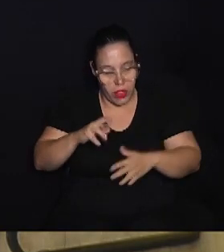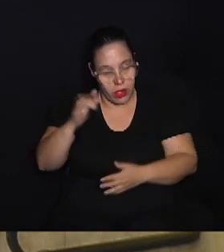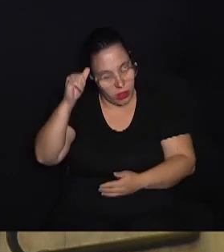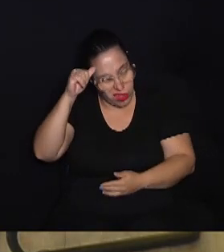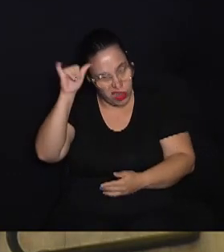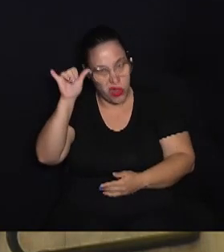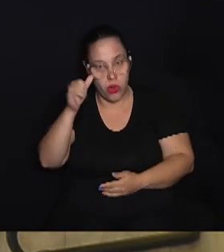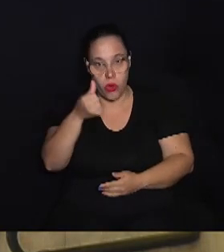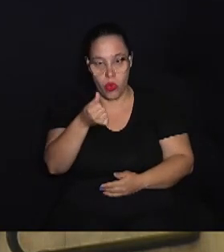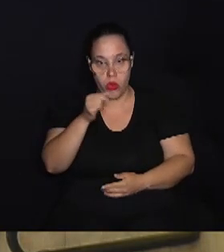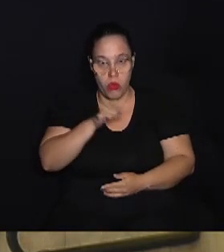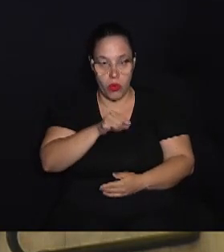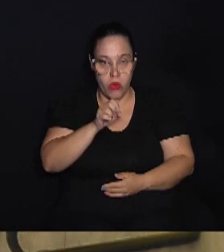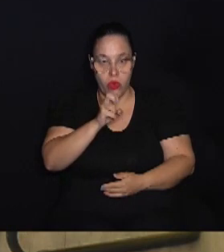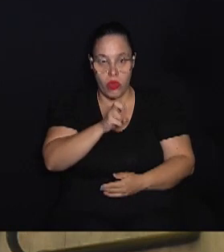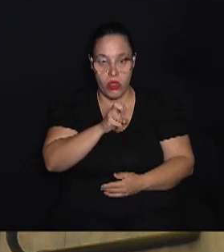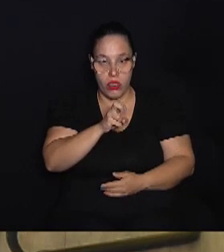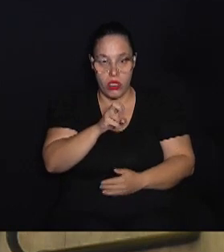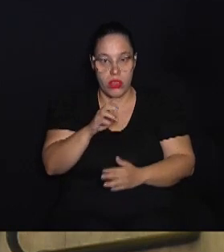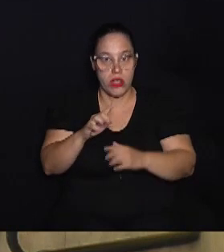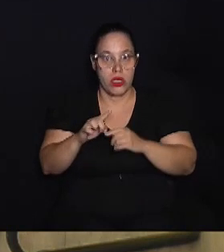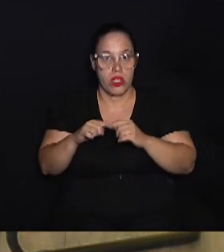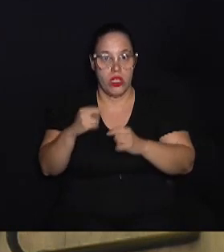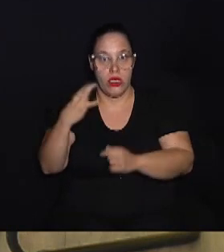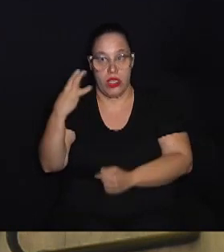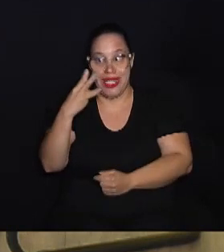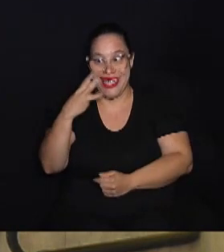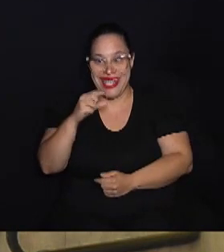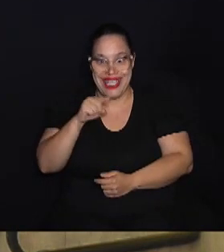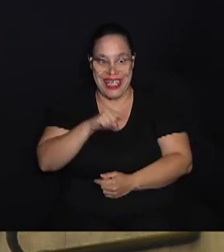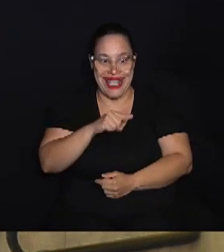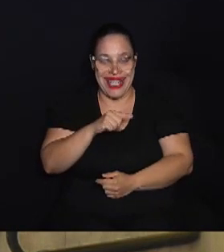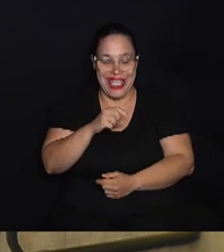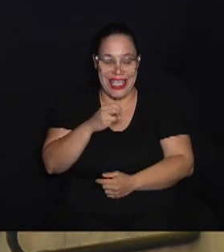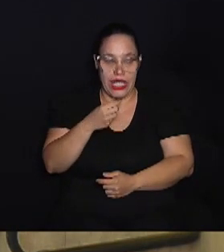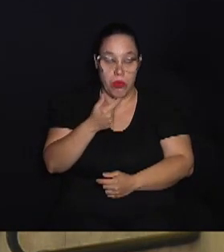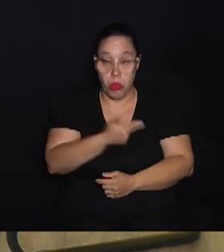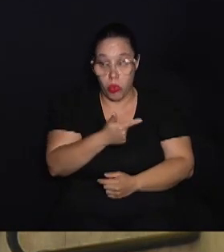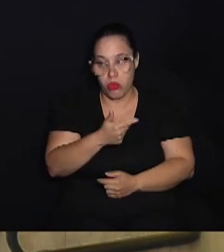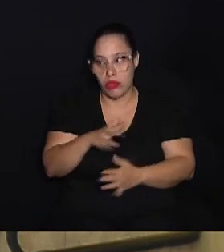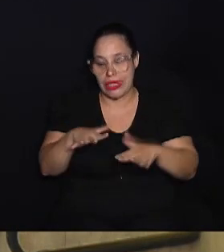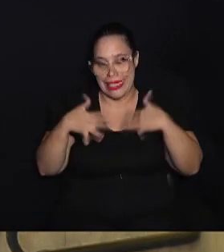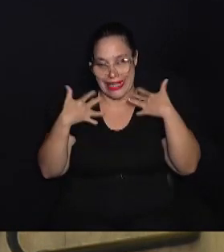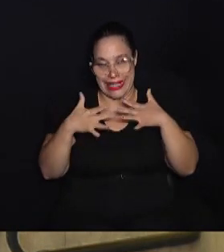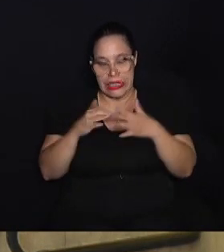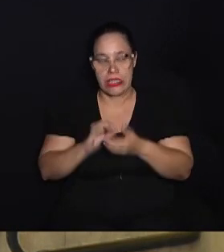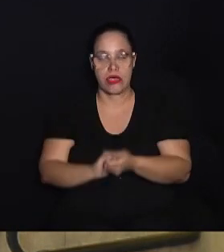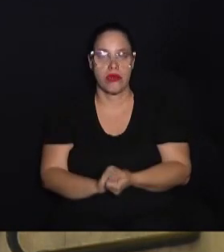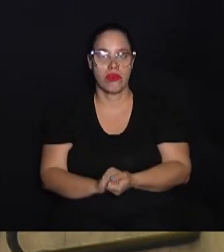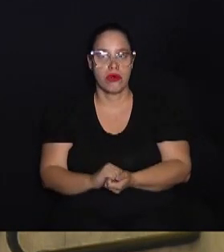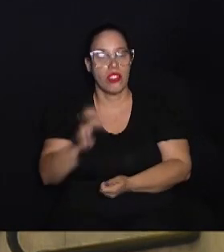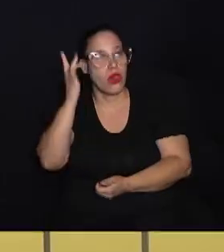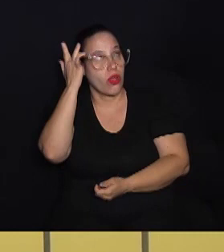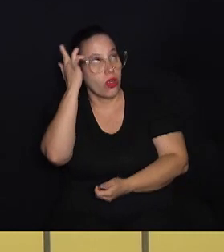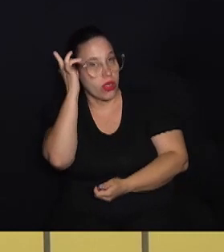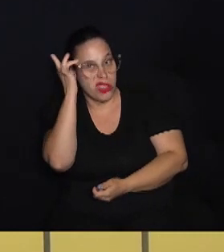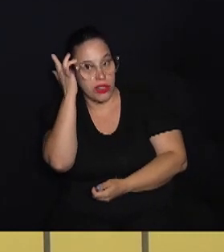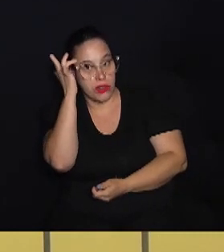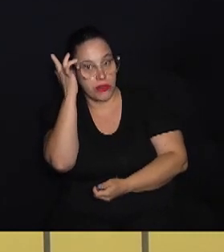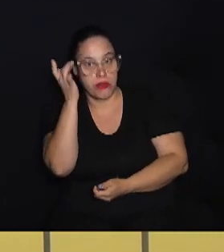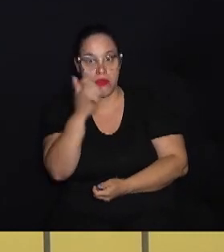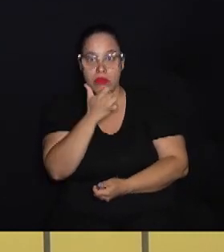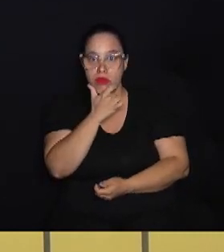de só 1,5 grau e não nessa prospecção de 3,2 graus. Tá. Eu acho que a gente tem